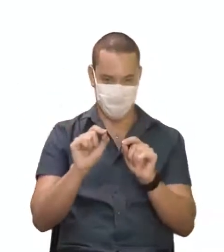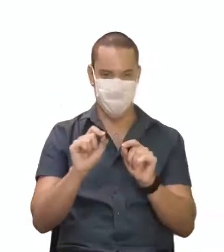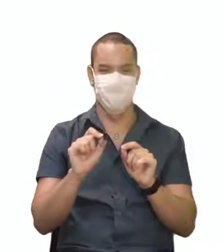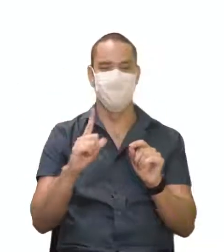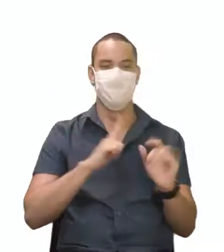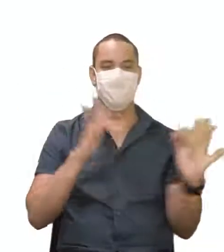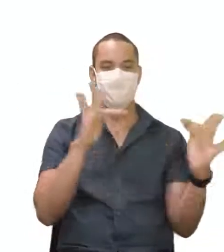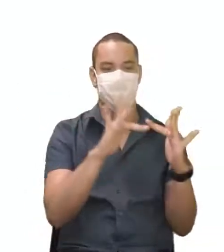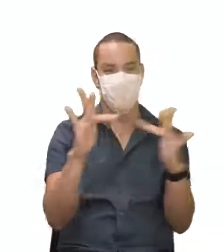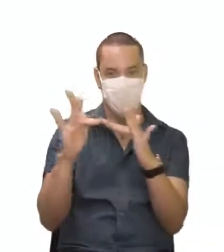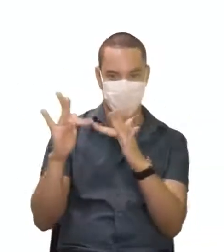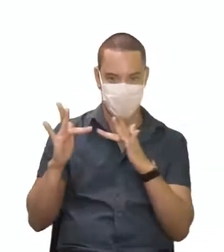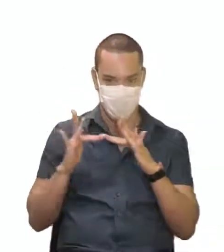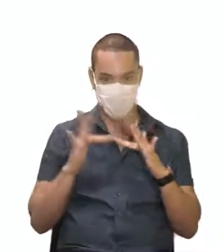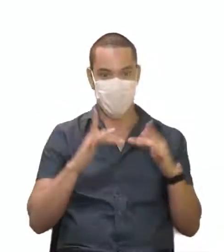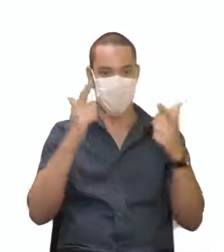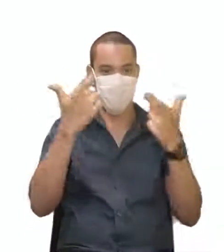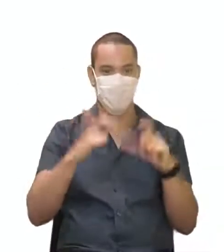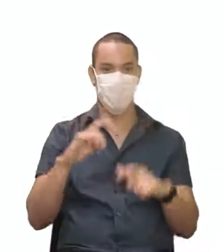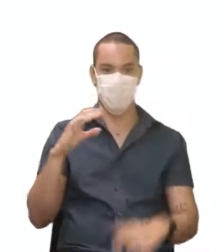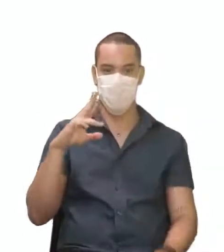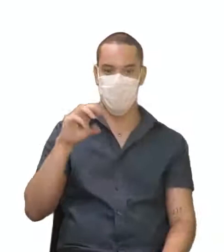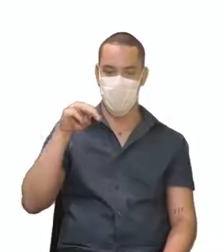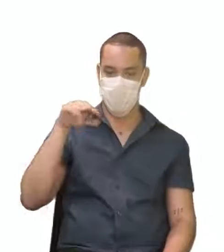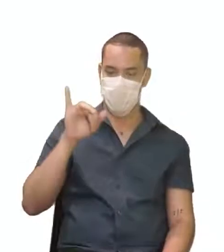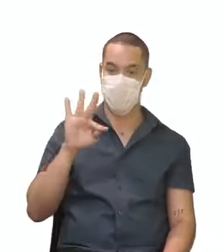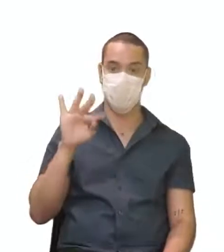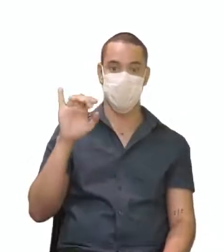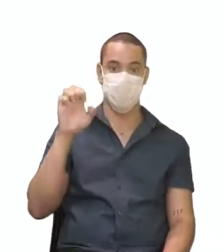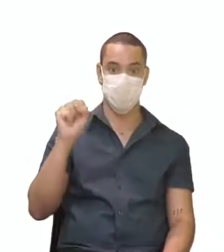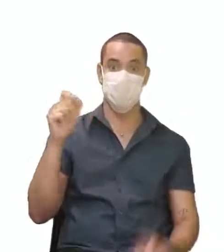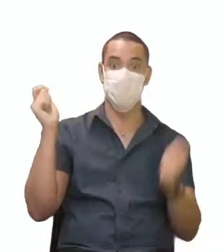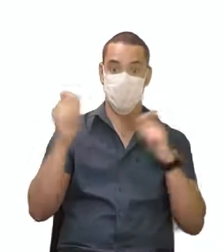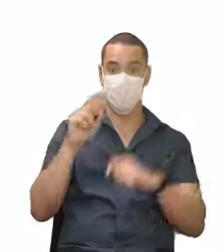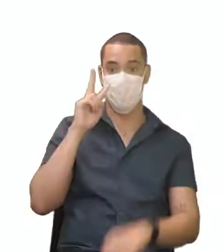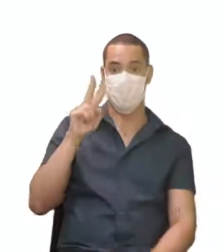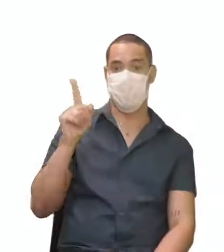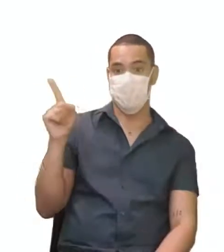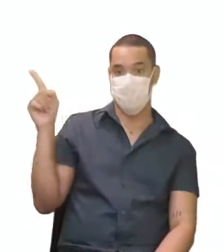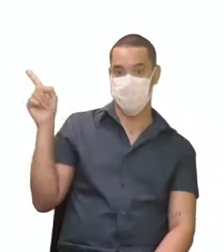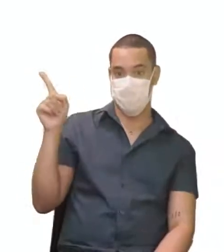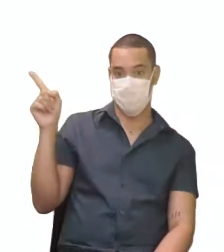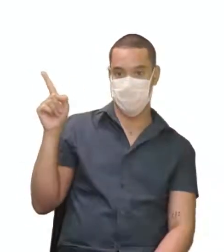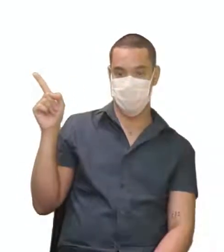de contato entre as cromátides. Onde é que eu visualizo isso? Aqui, ó.